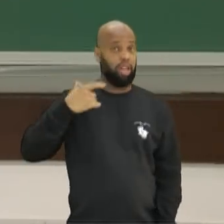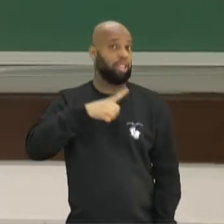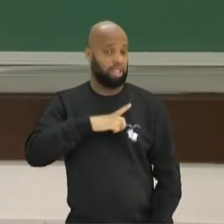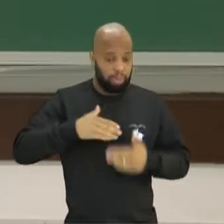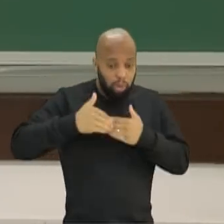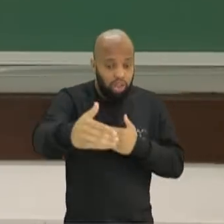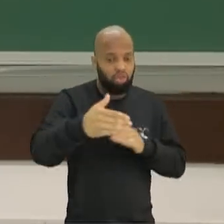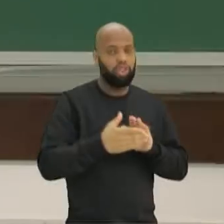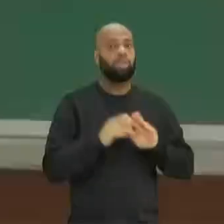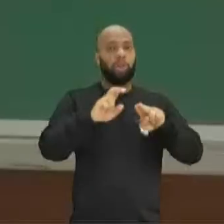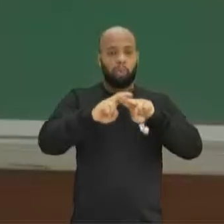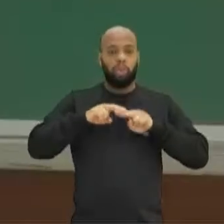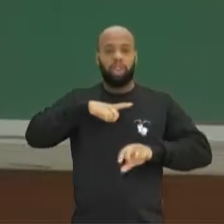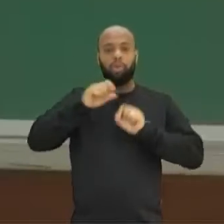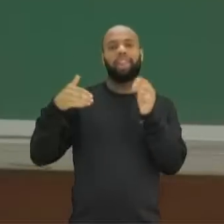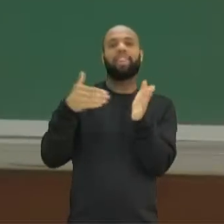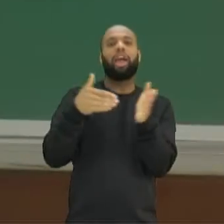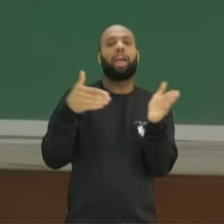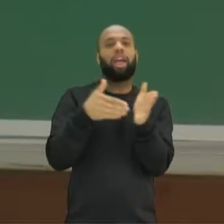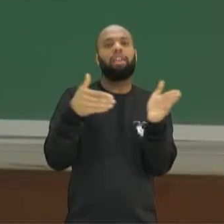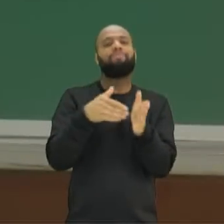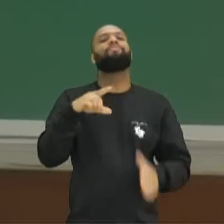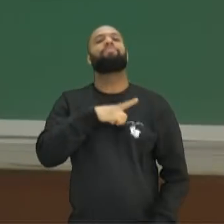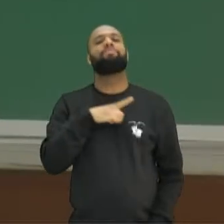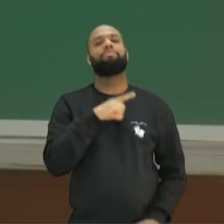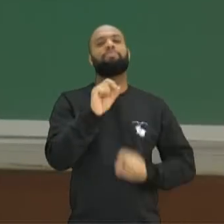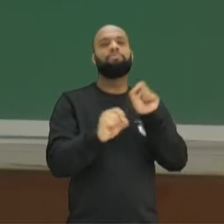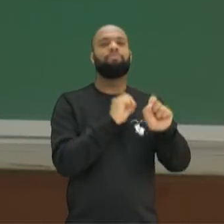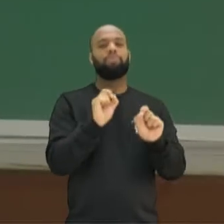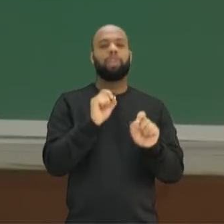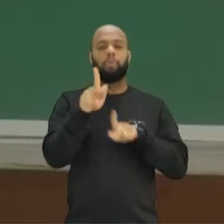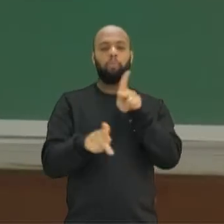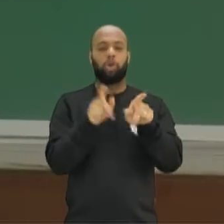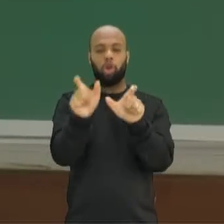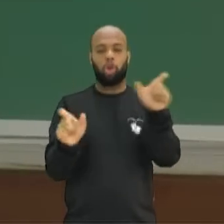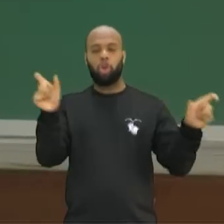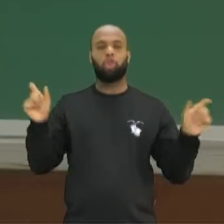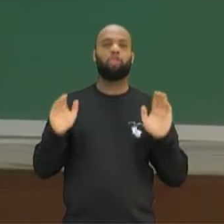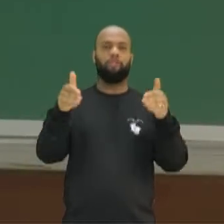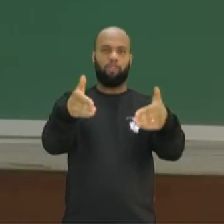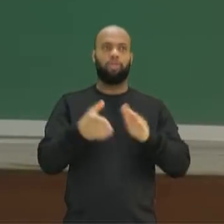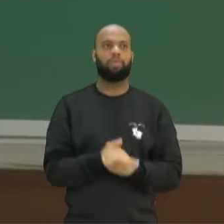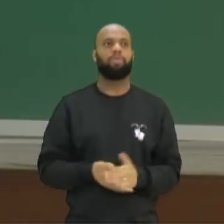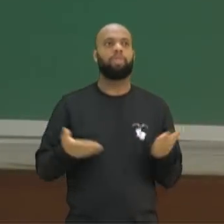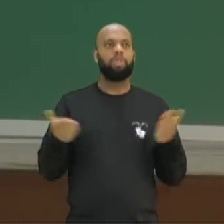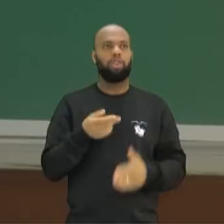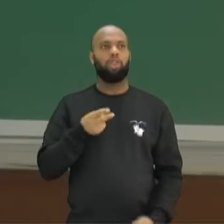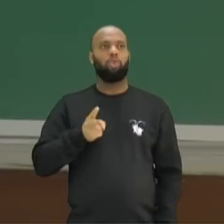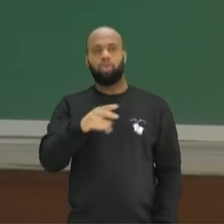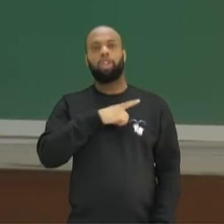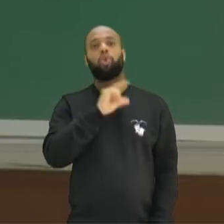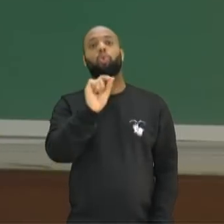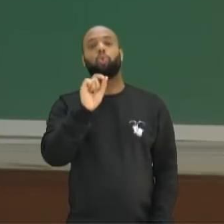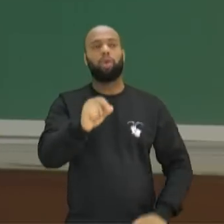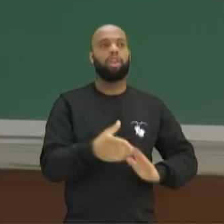nós temos, por isso, uma limitação ainda maior do público-alvo. E continuando,